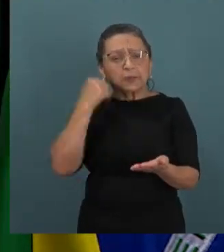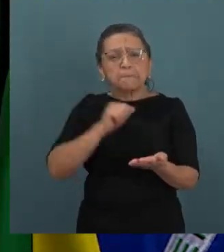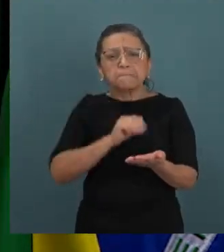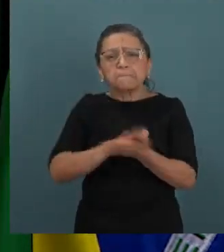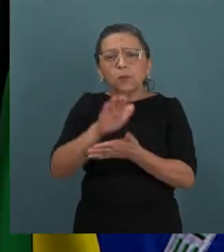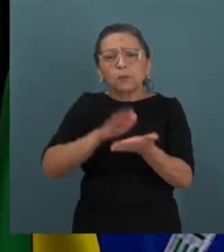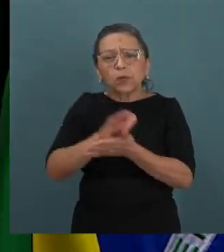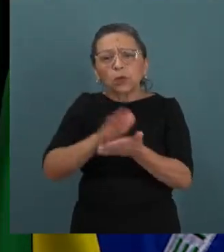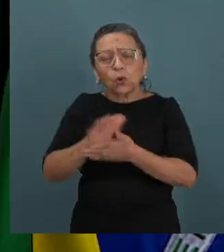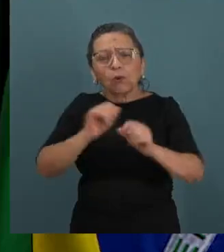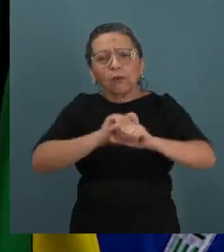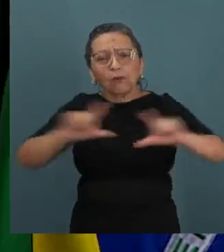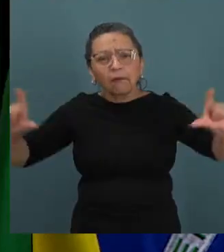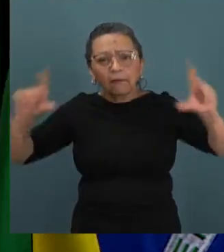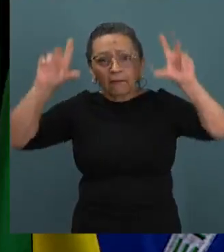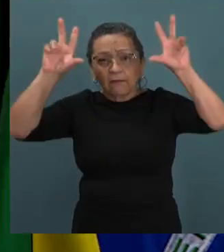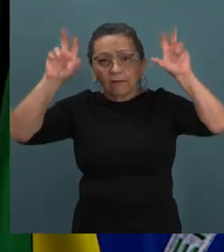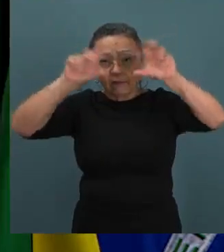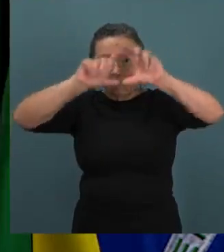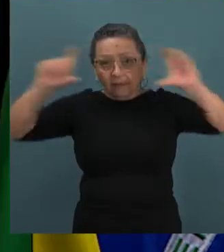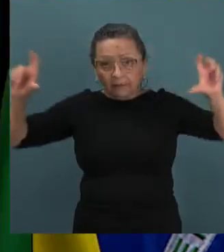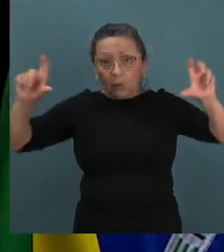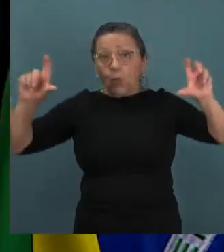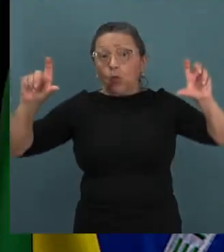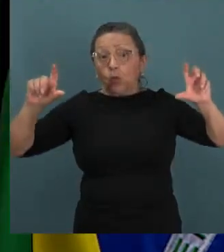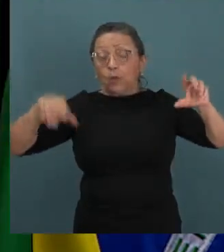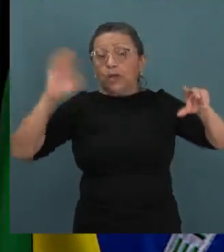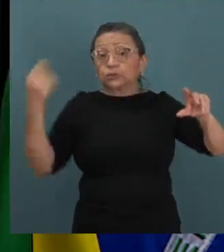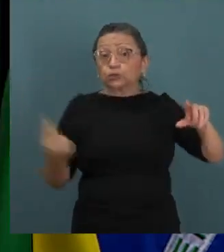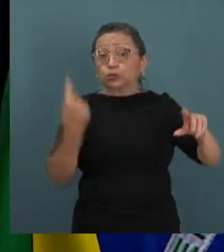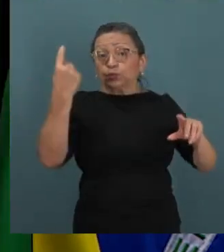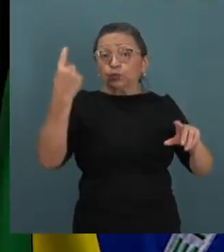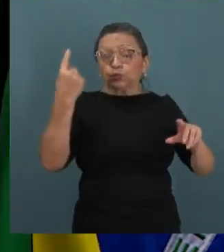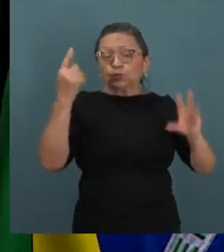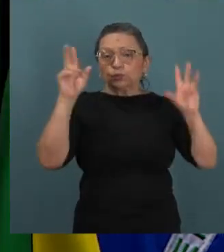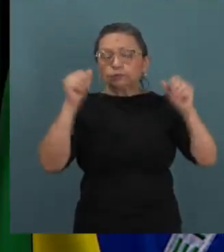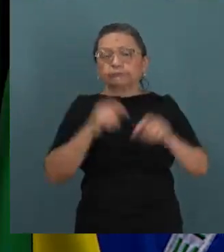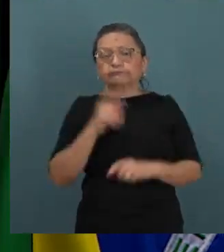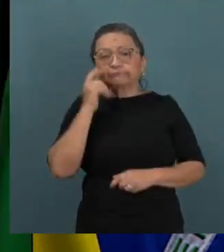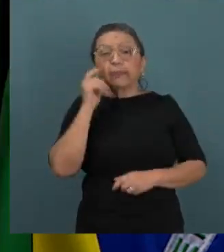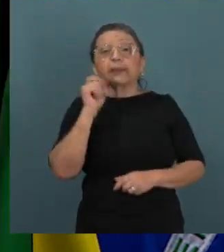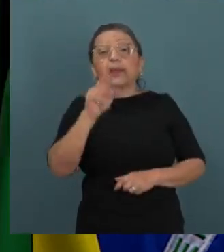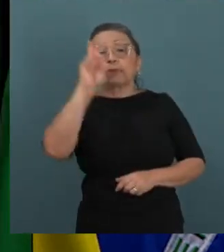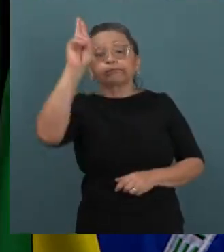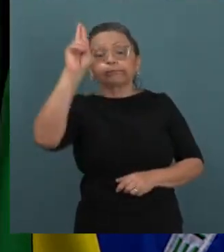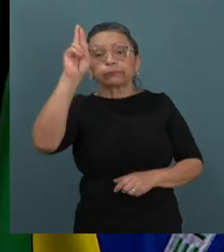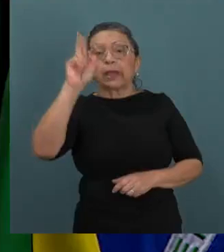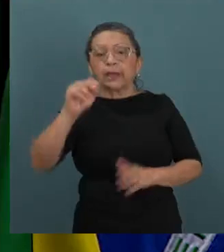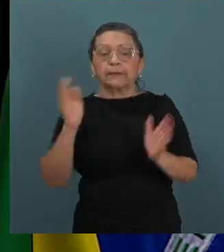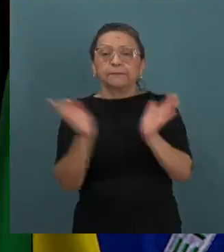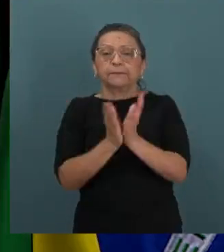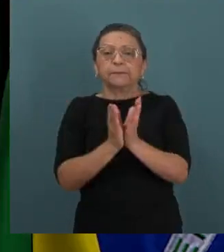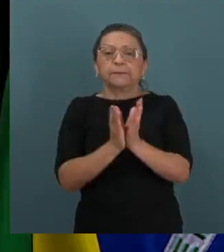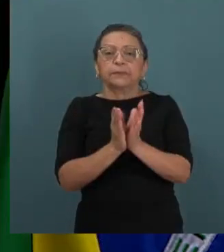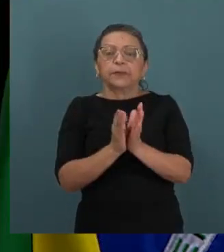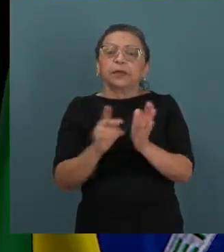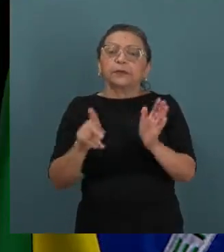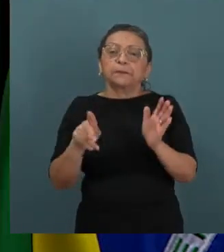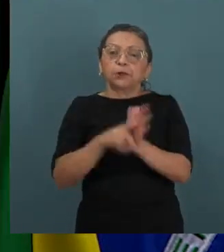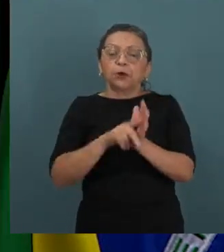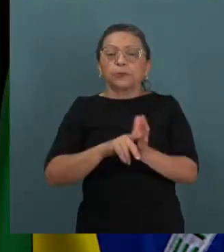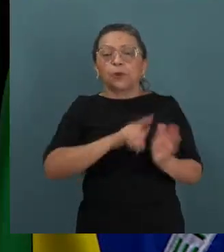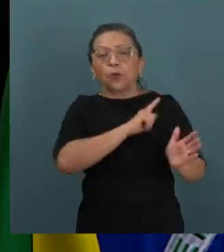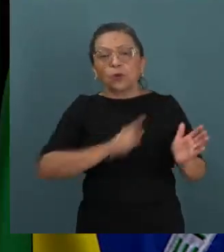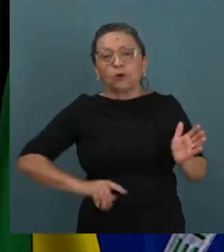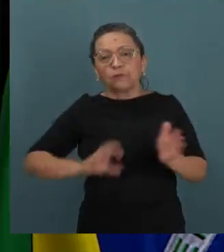uma matéria onde destaca mais um fenômeno, atenção, produzido pelo governo do PT.